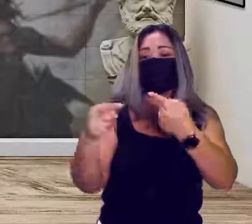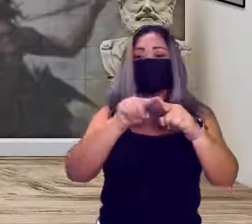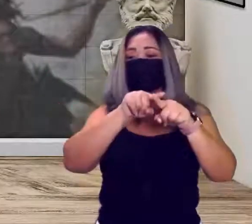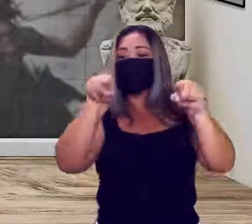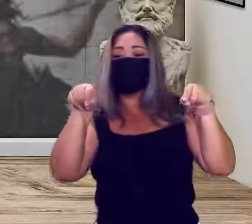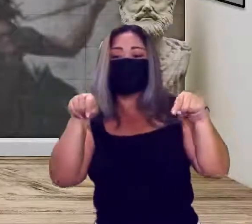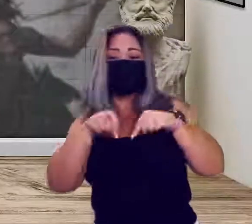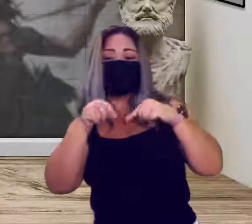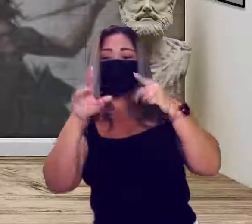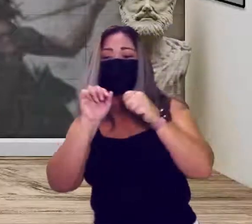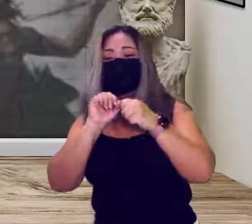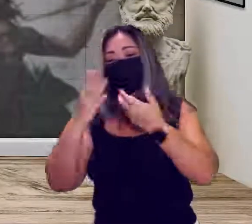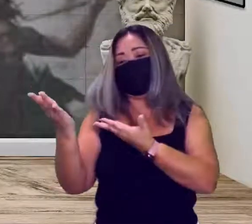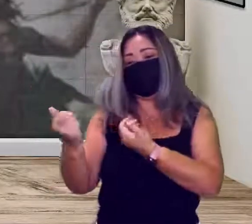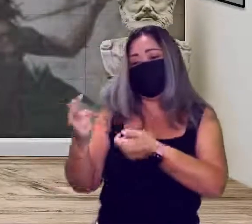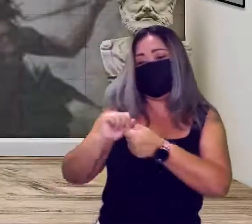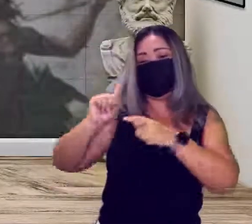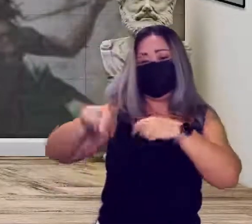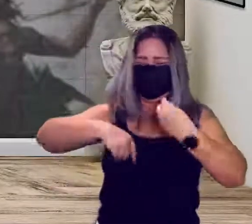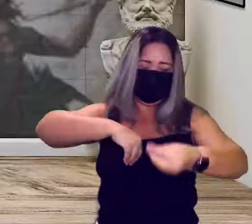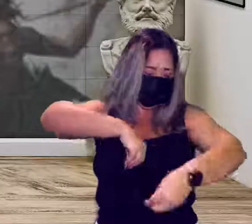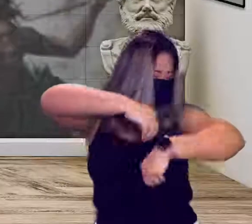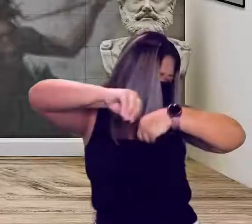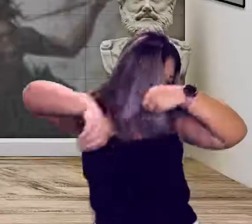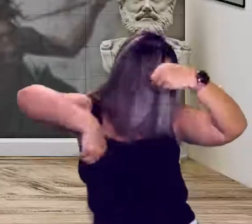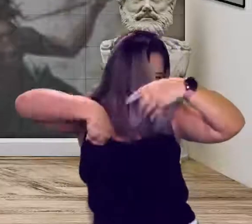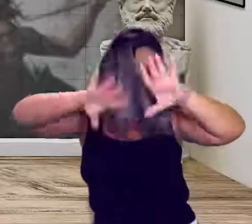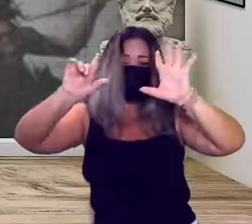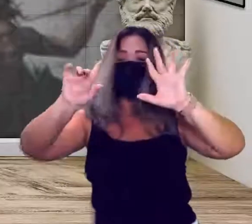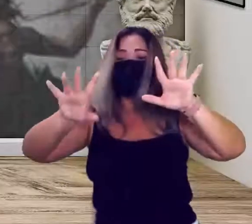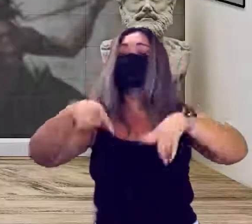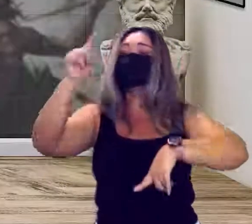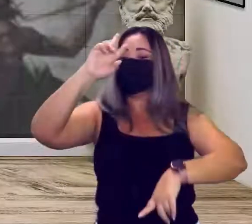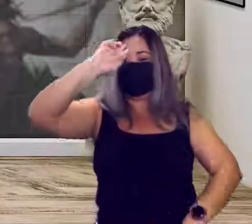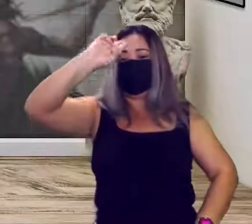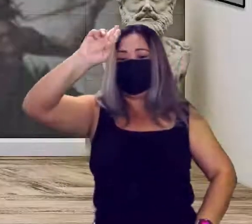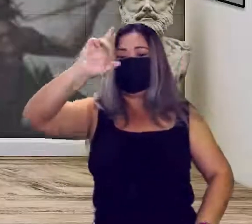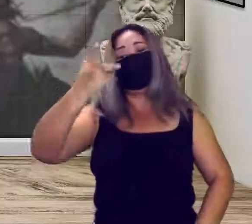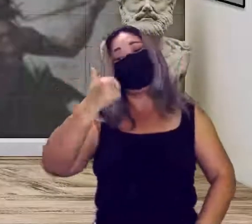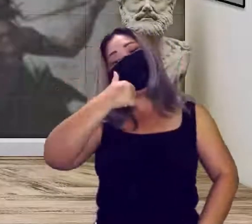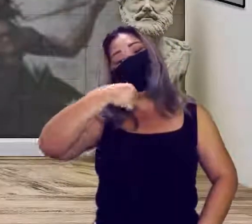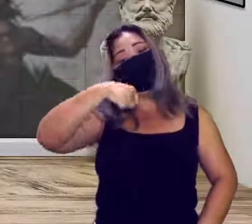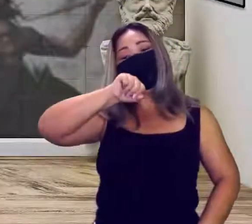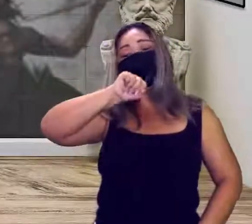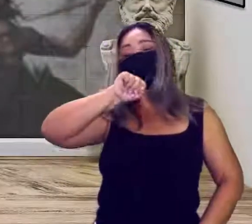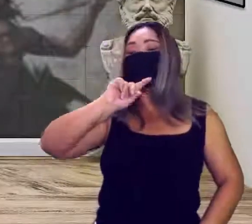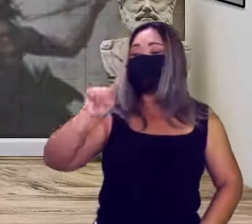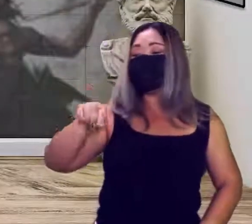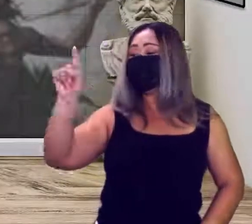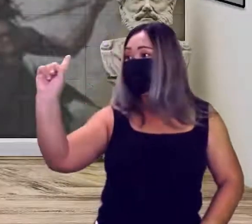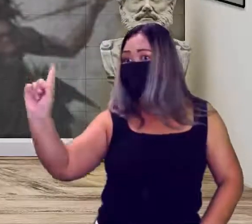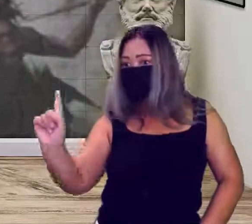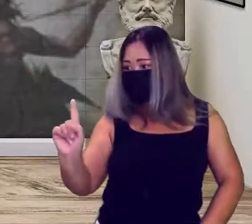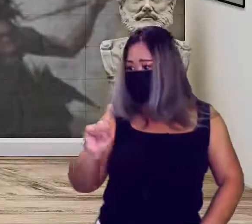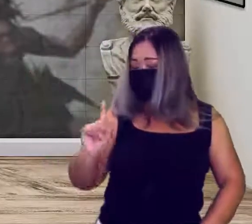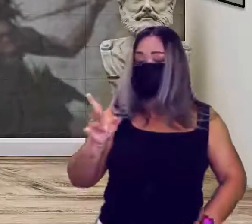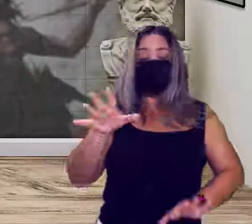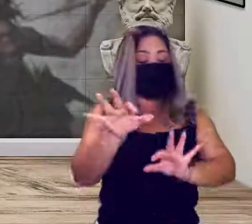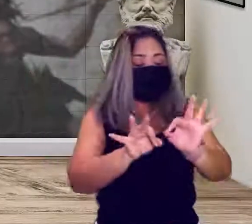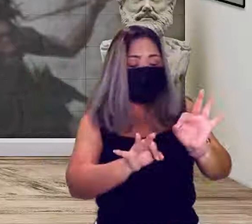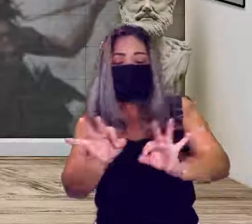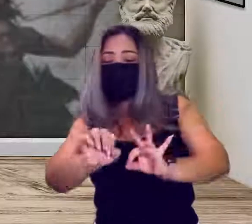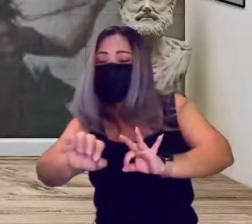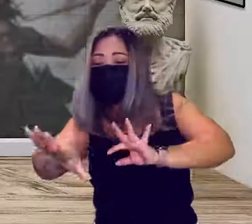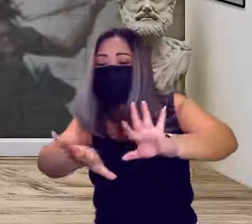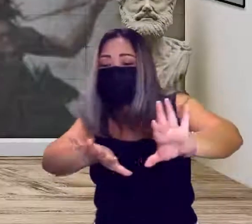um, por ser jovem, né, temos nosso quarto, é uma bagunça. Aí você é o chefe ou a mãe, né, da casa, ela vem e organiza todo o